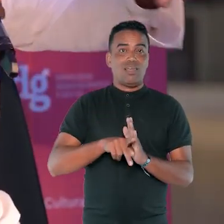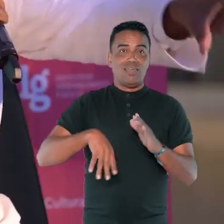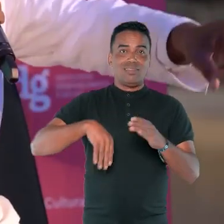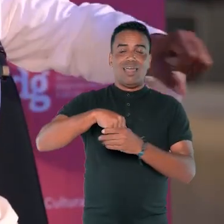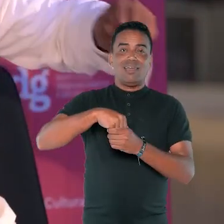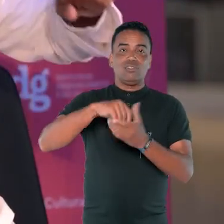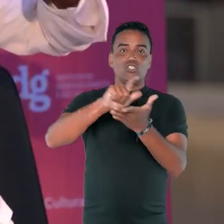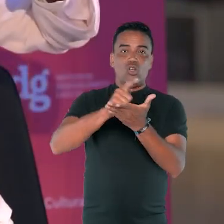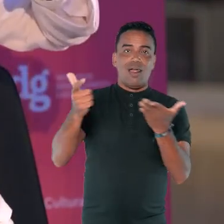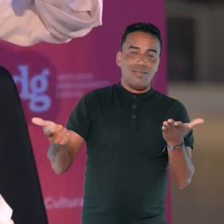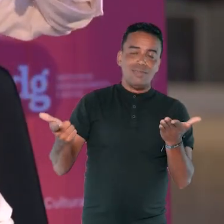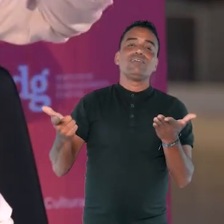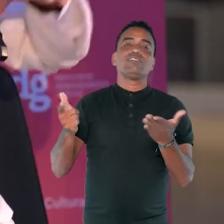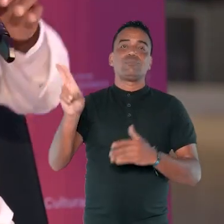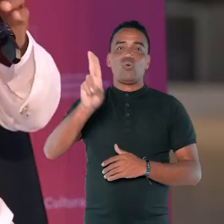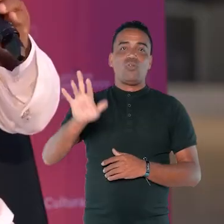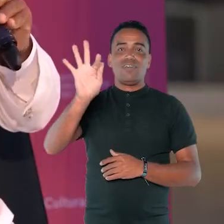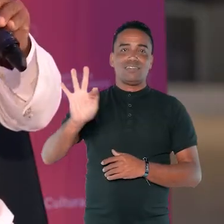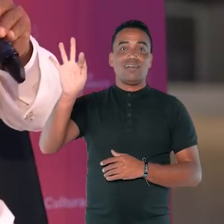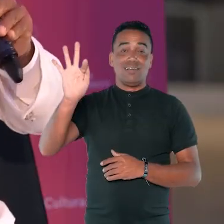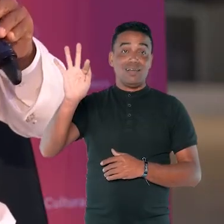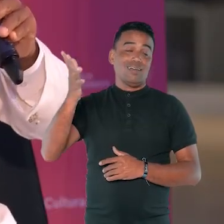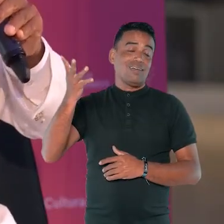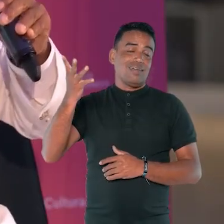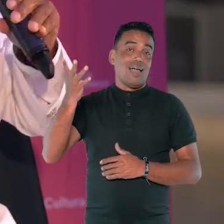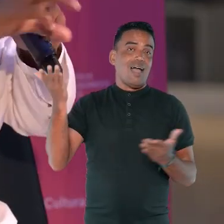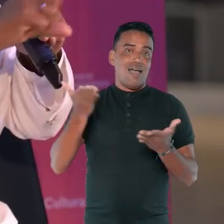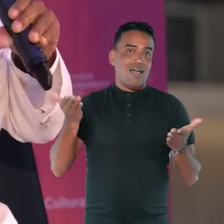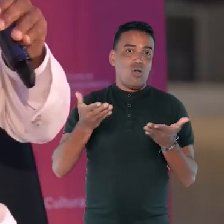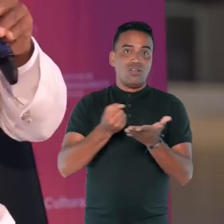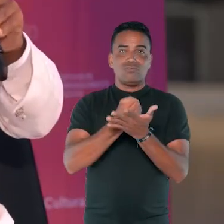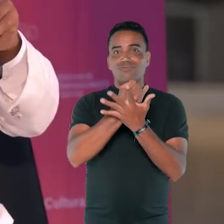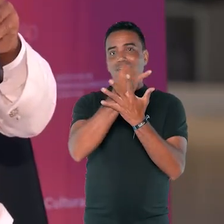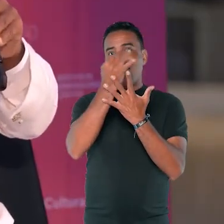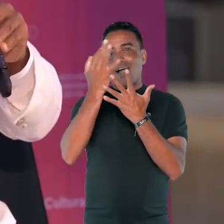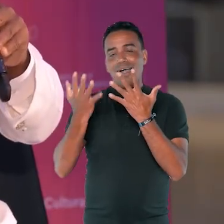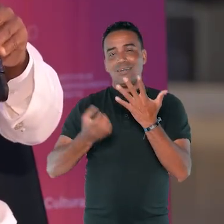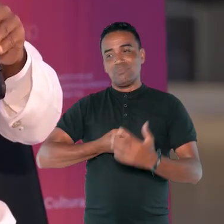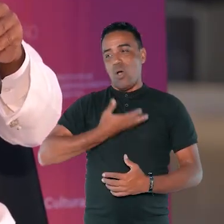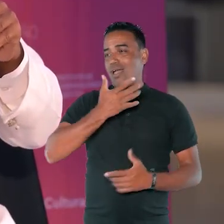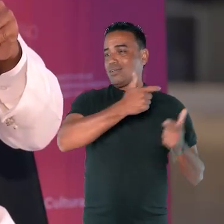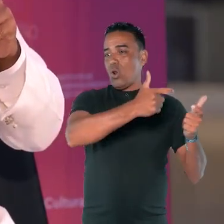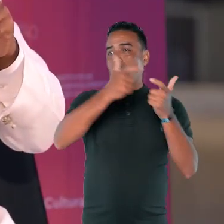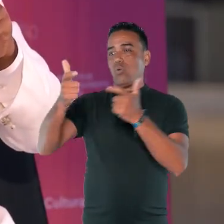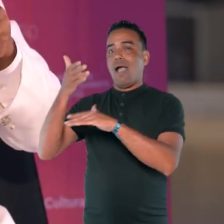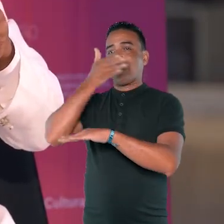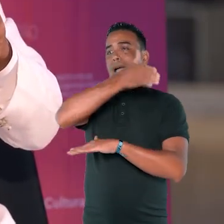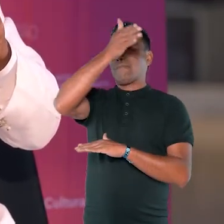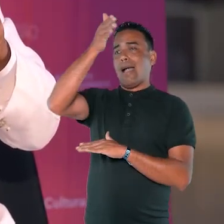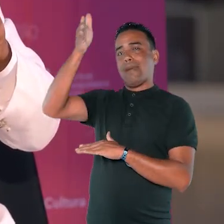pela universidade, eles agora são múltiplos, eles estão em vários lugares, e